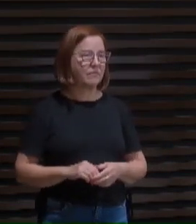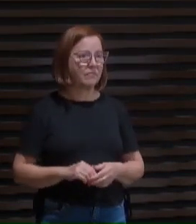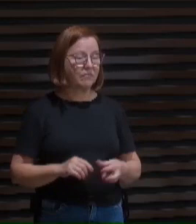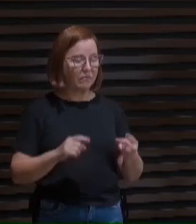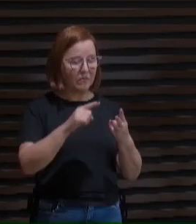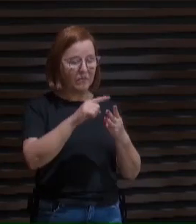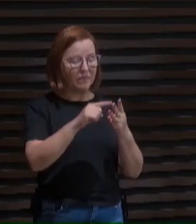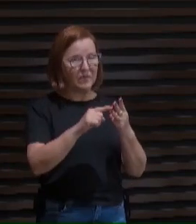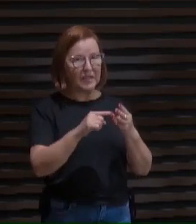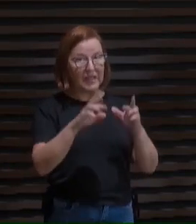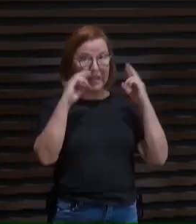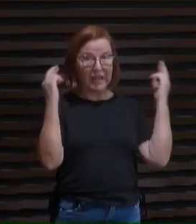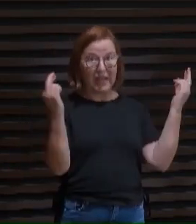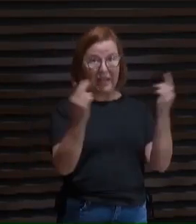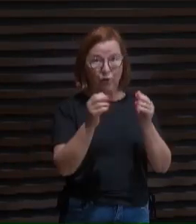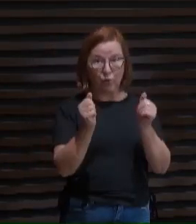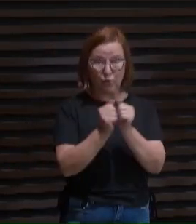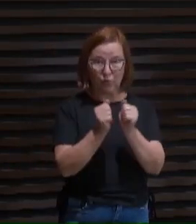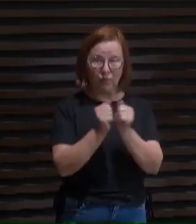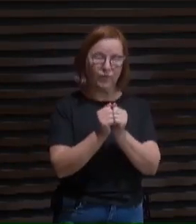3 reinos se juntam.